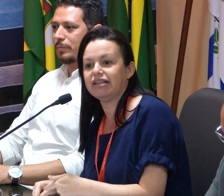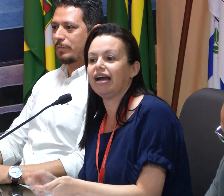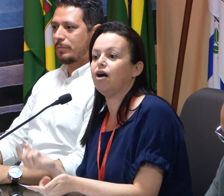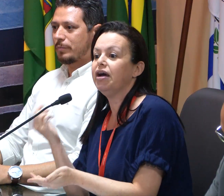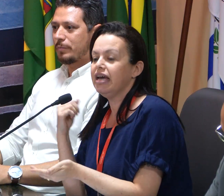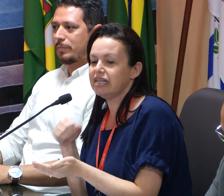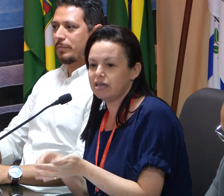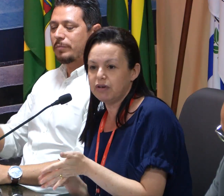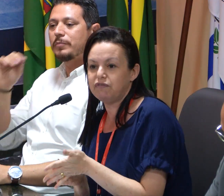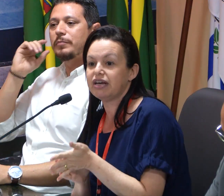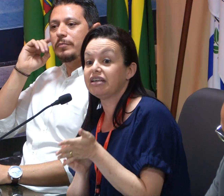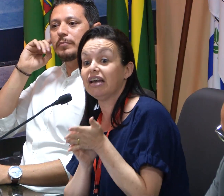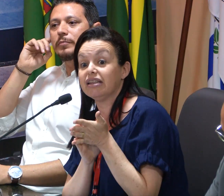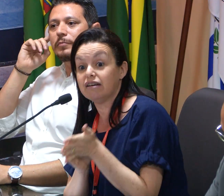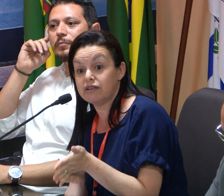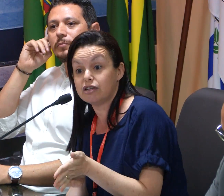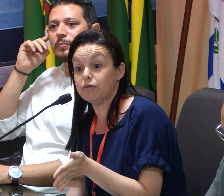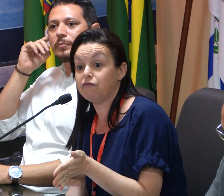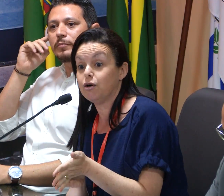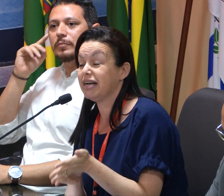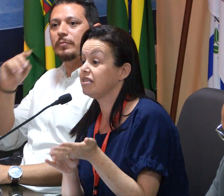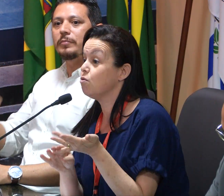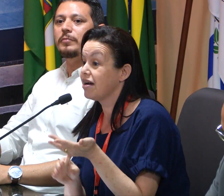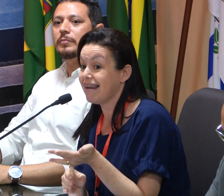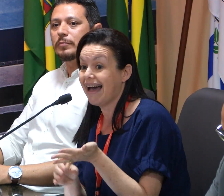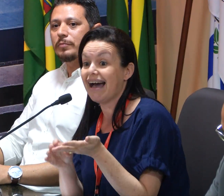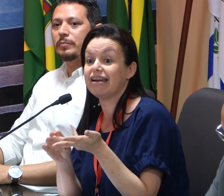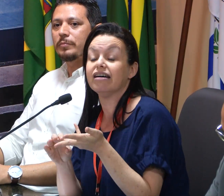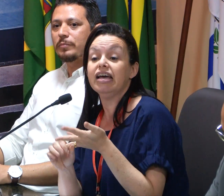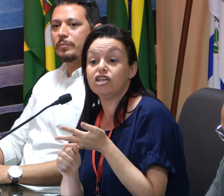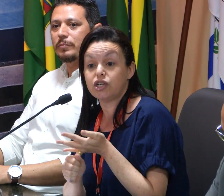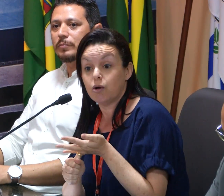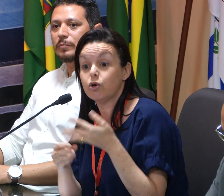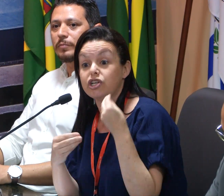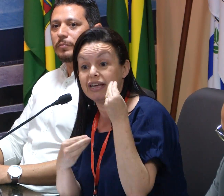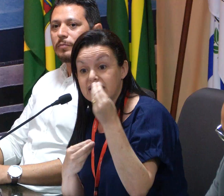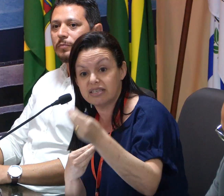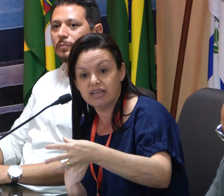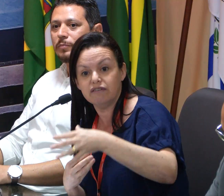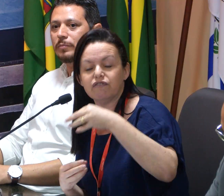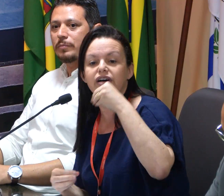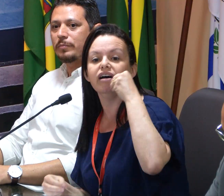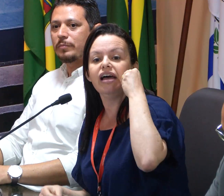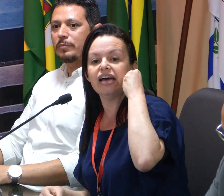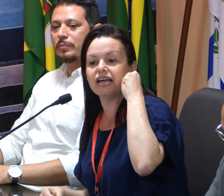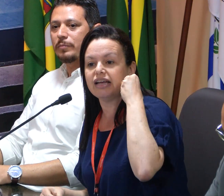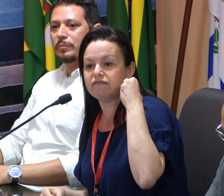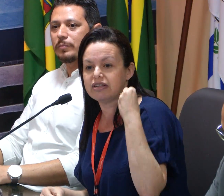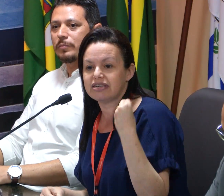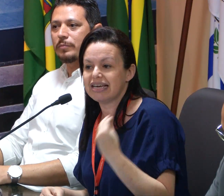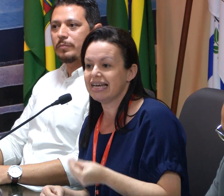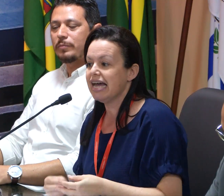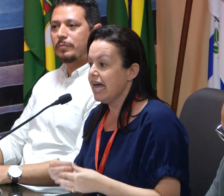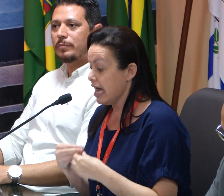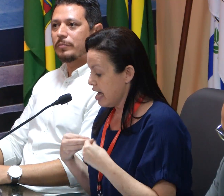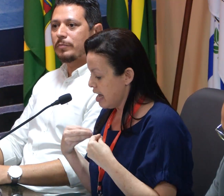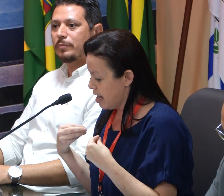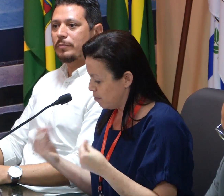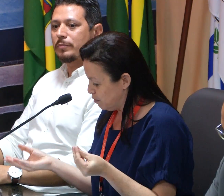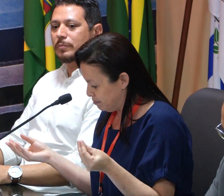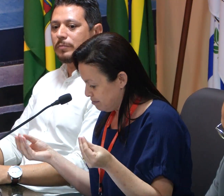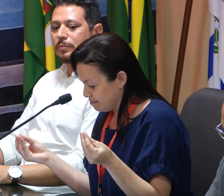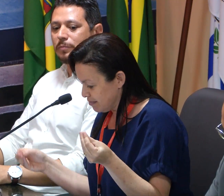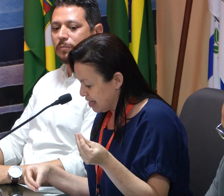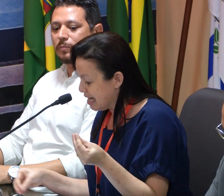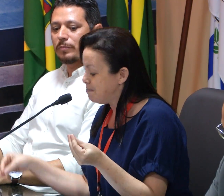decreto federal exemplifica que ela deve ser uma informação clara, ostensiva, ela deve ser